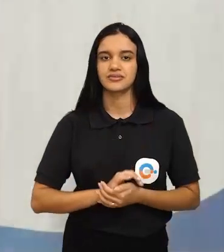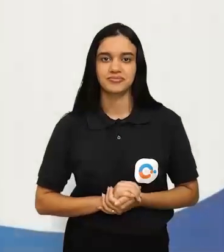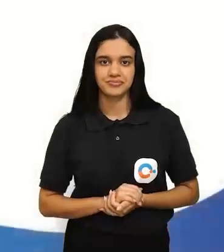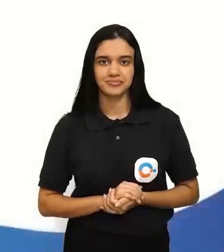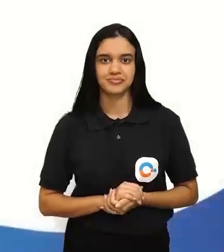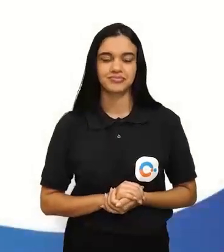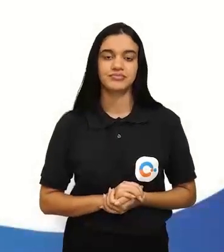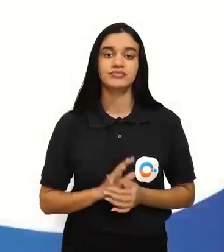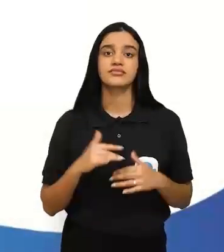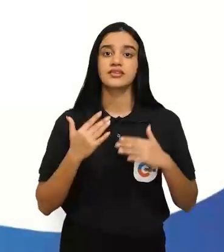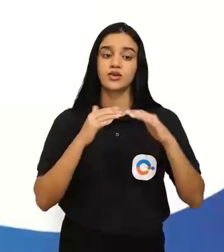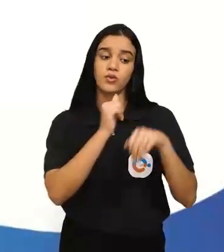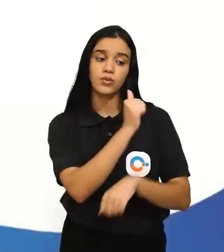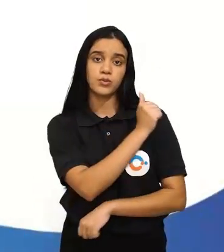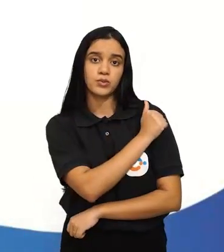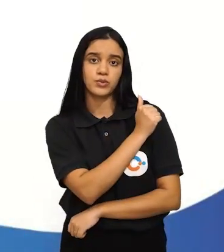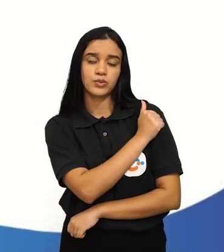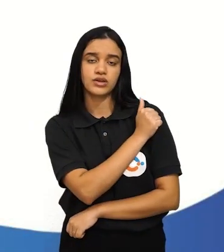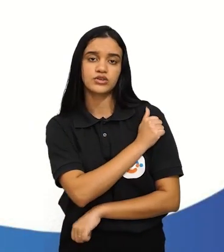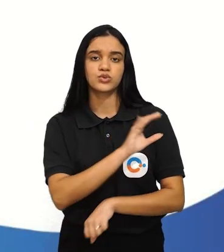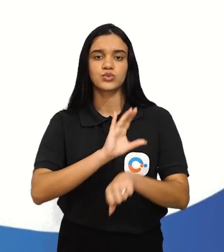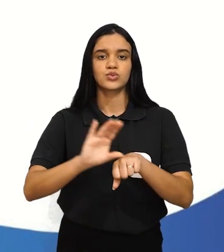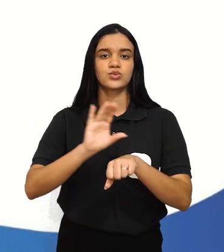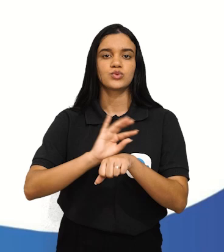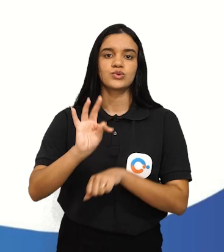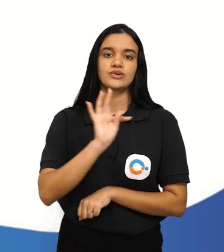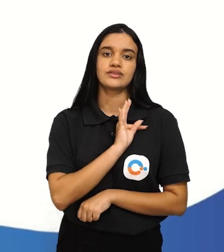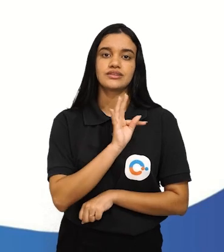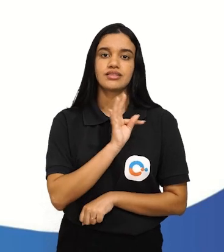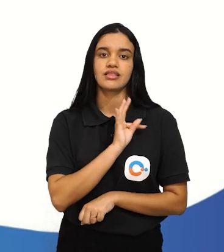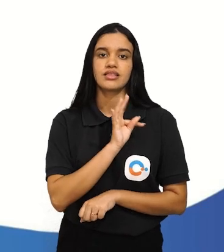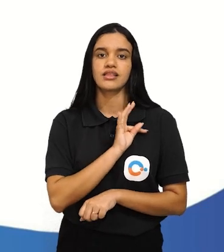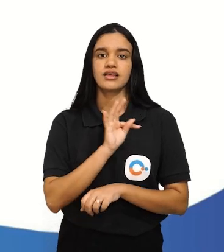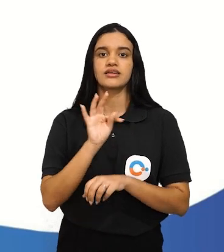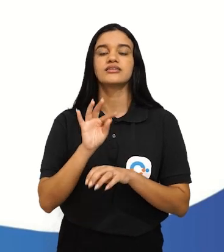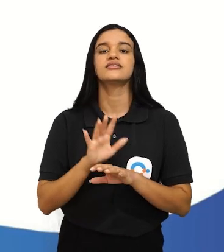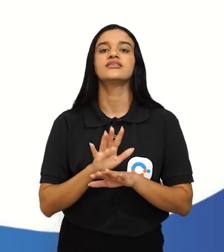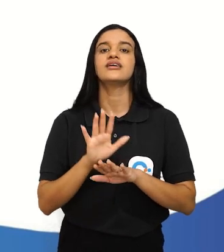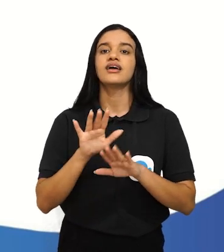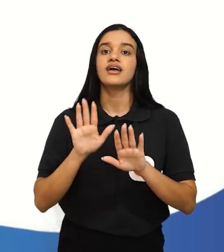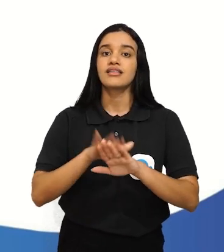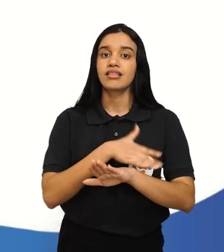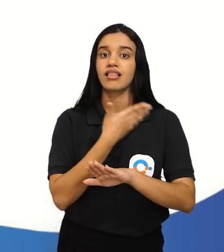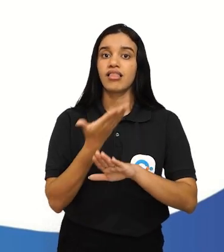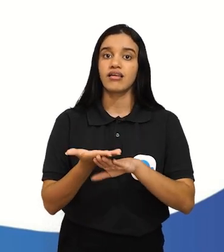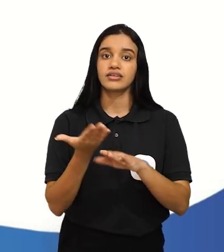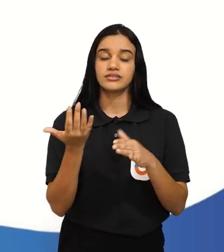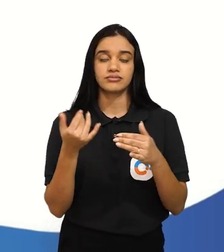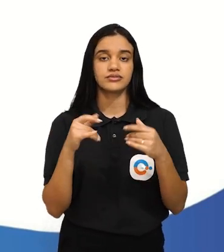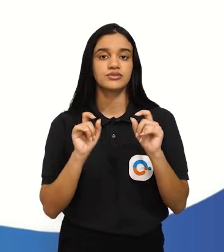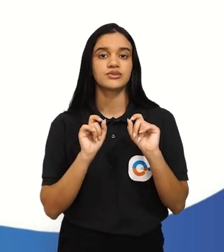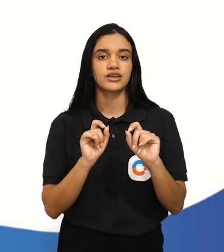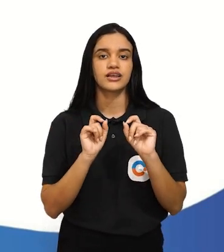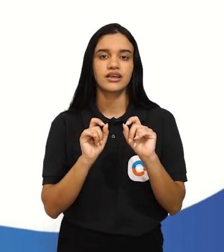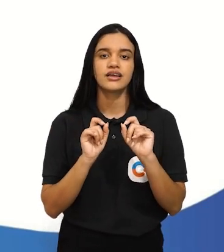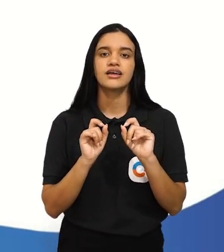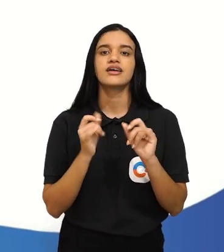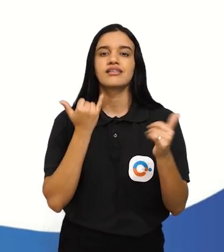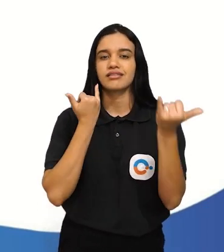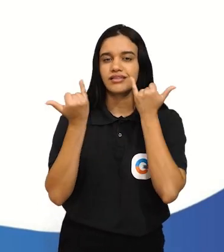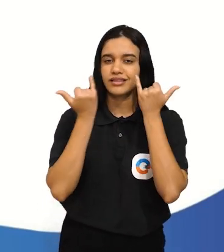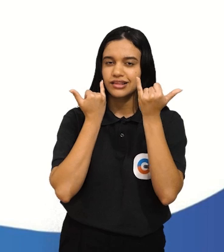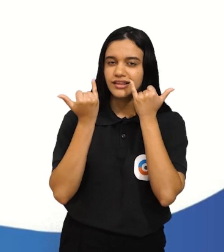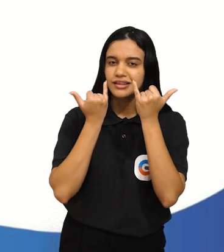gente um estudante do curso técnico Integrado de informática do campus